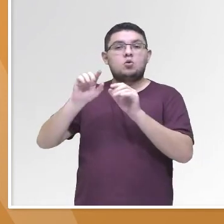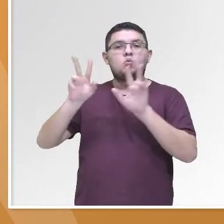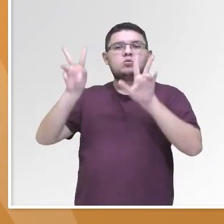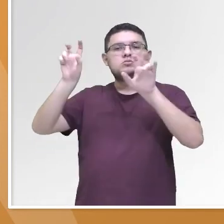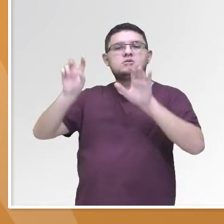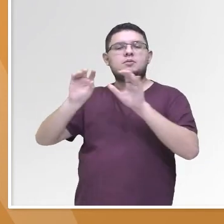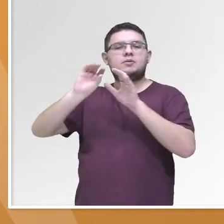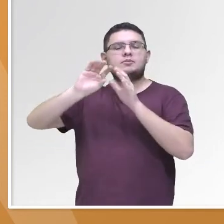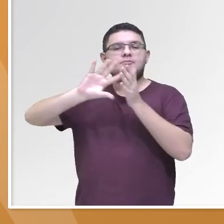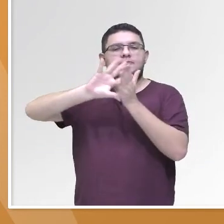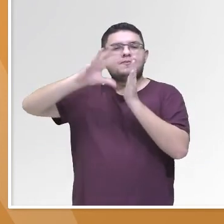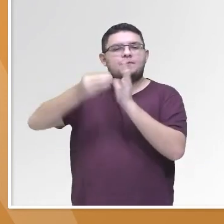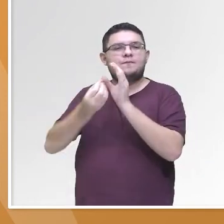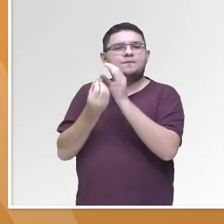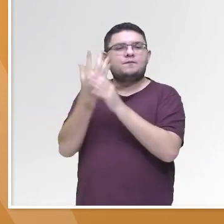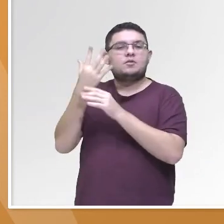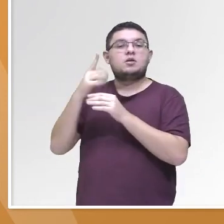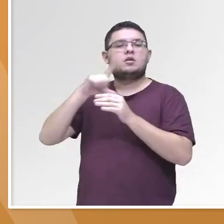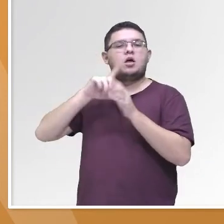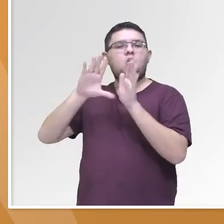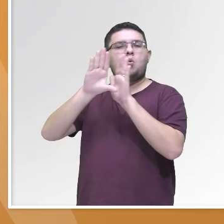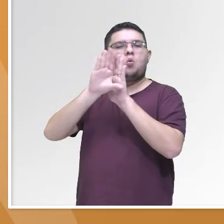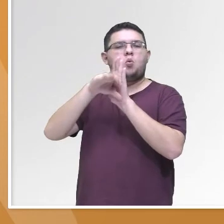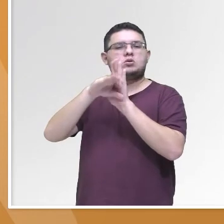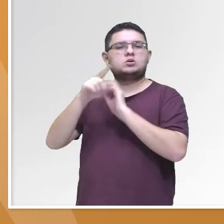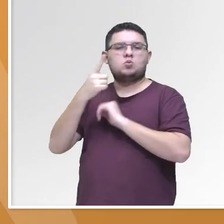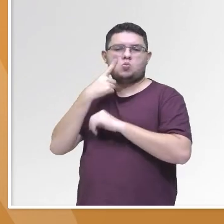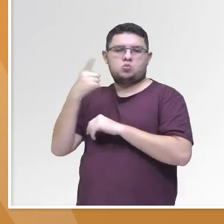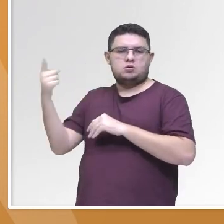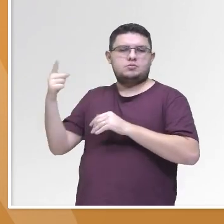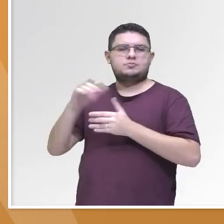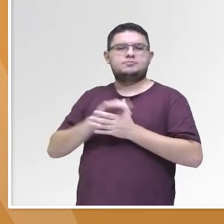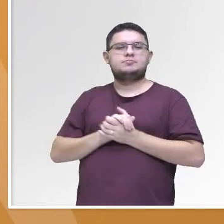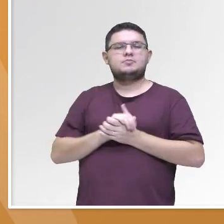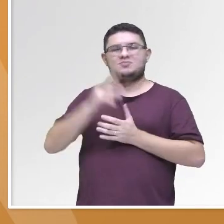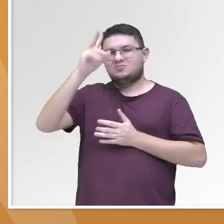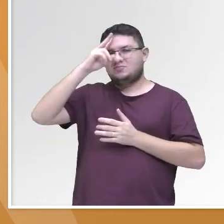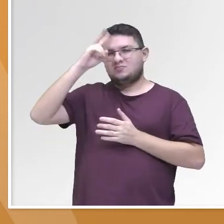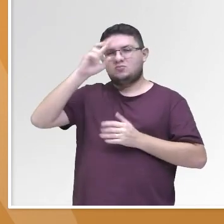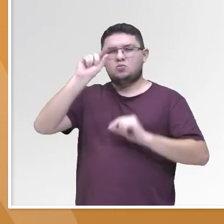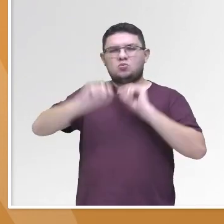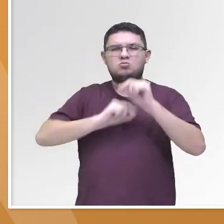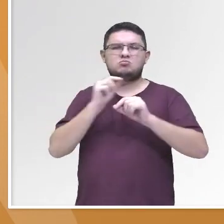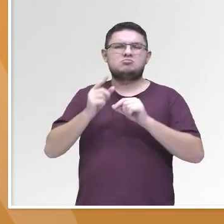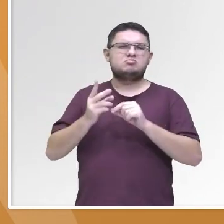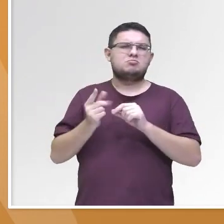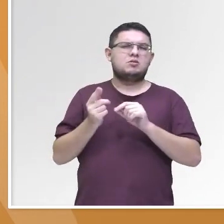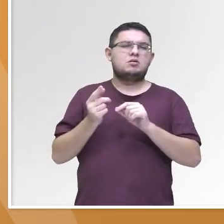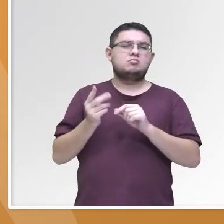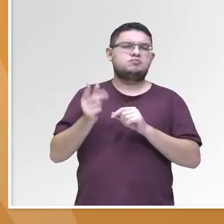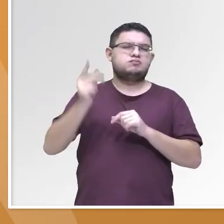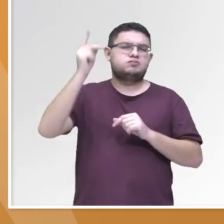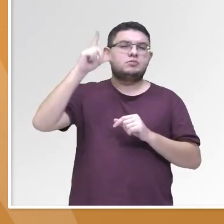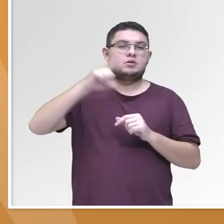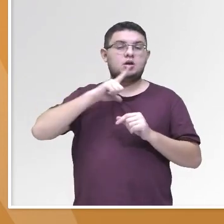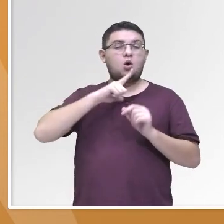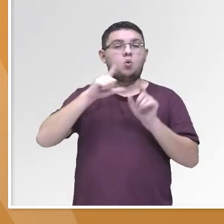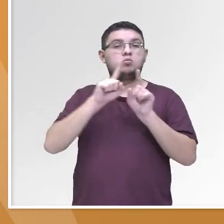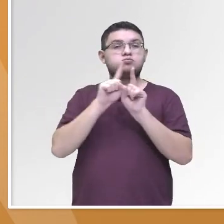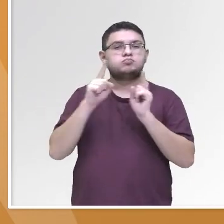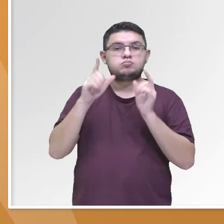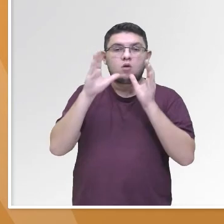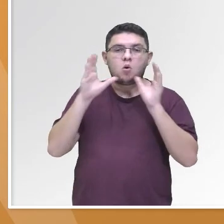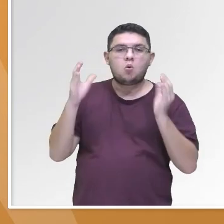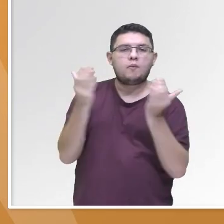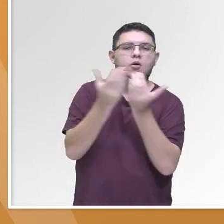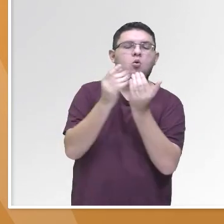conferências ambientais, né? A gente tem aí a Eco 92, que foi uma das importantes conferências com